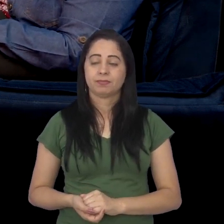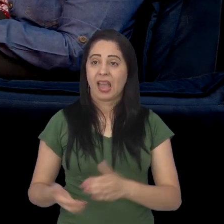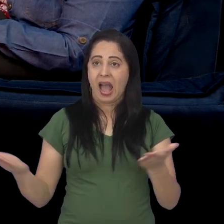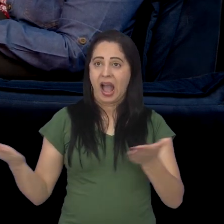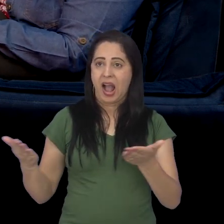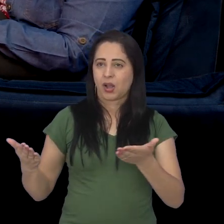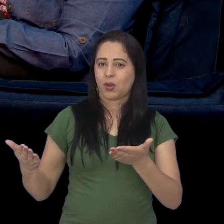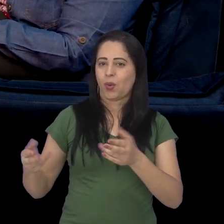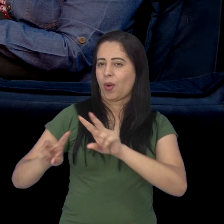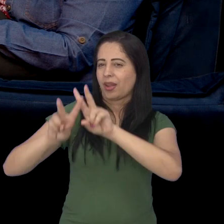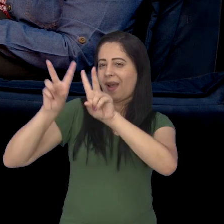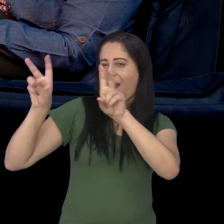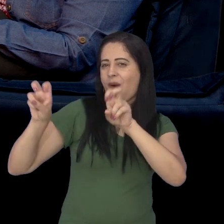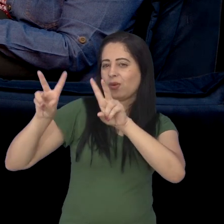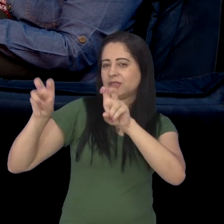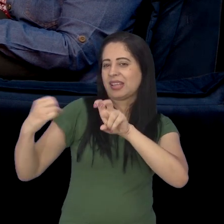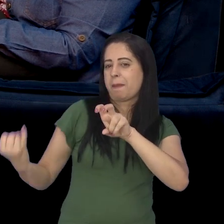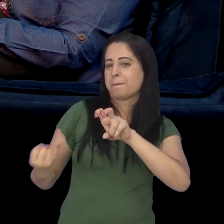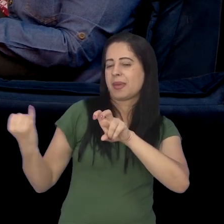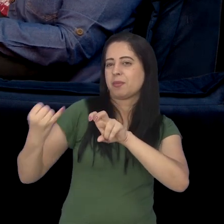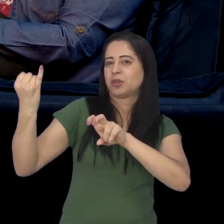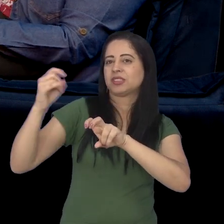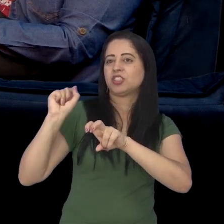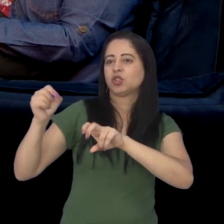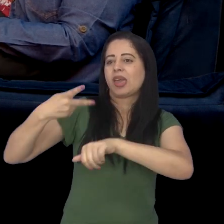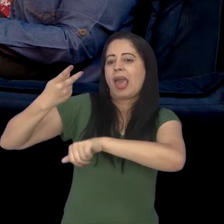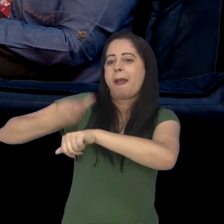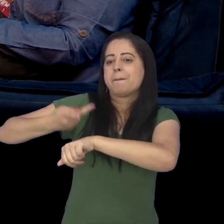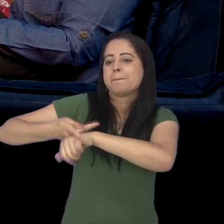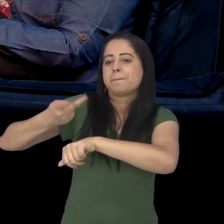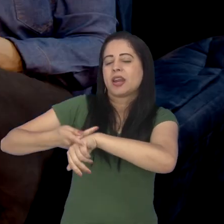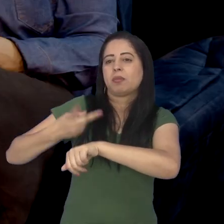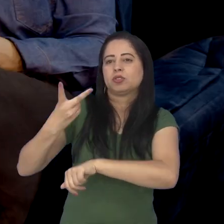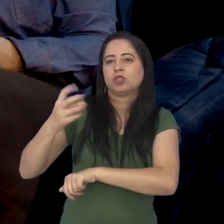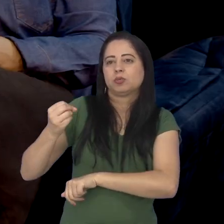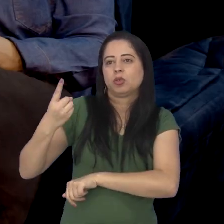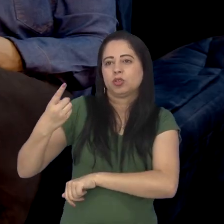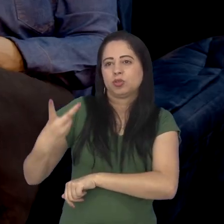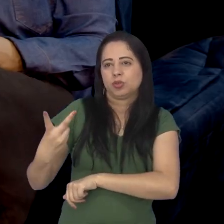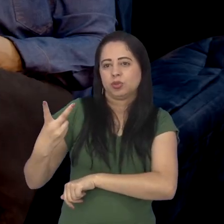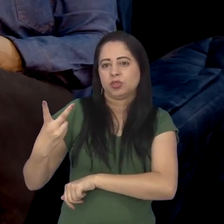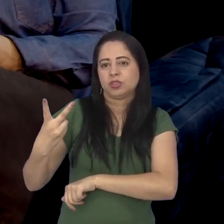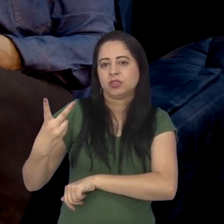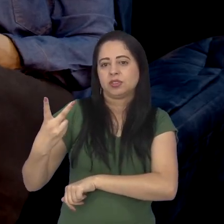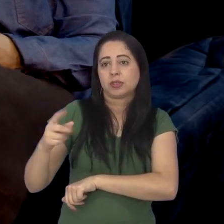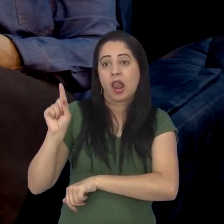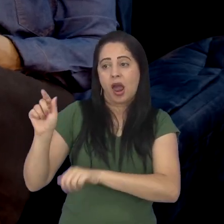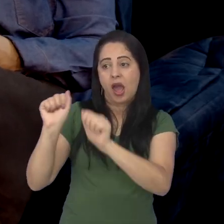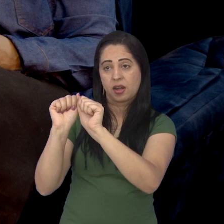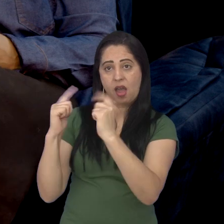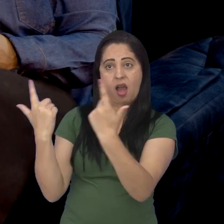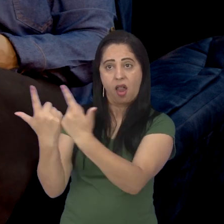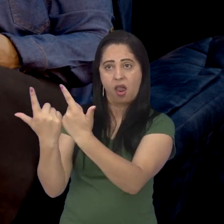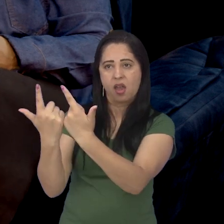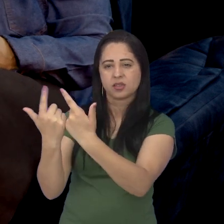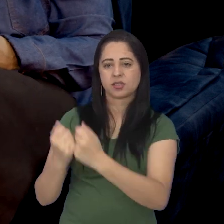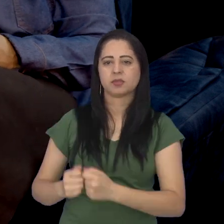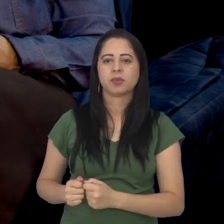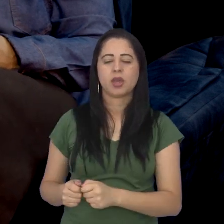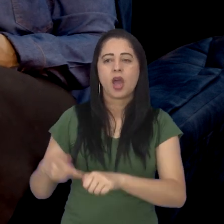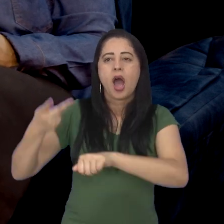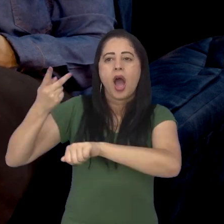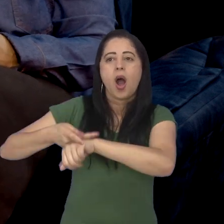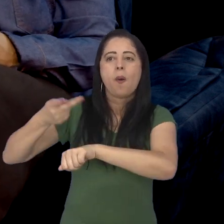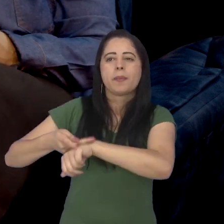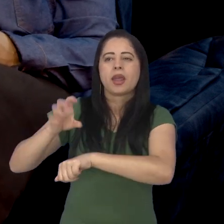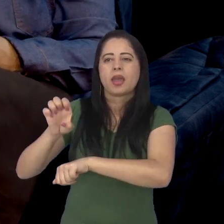bastante. Nossa, muito bom. E agora a gente vai falar, nós vamos falar de um importante prêmio que